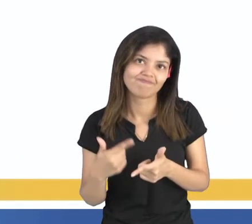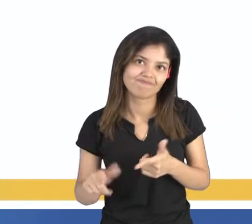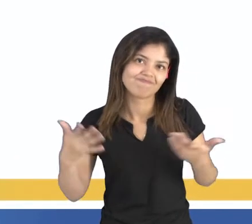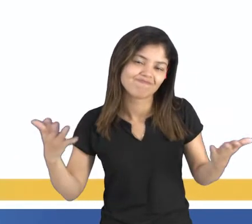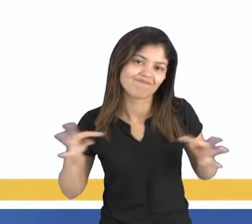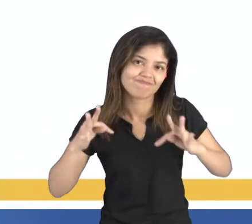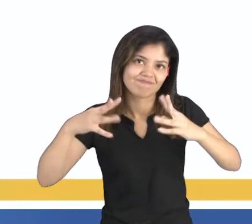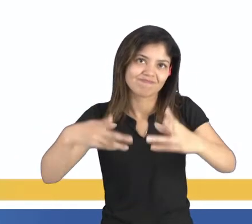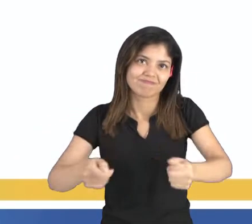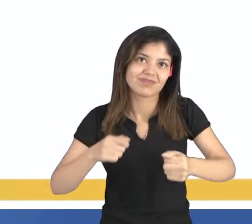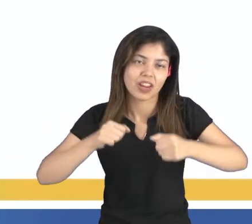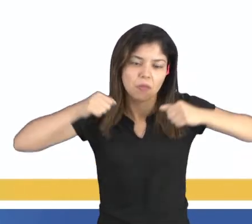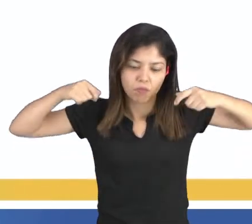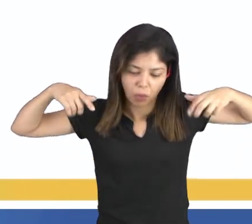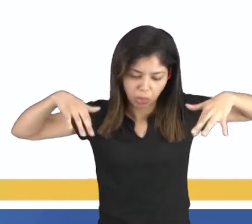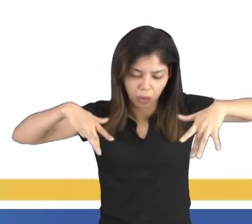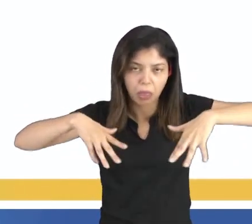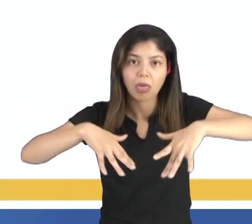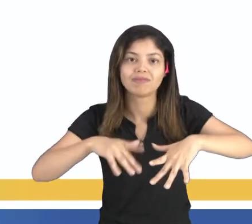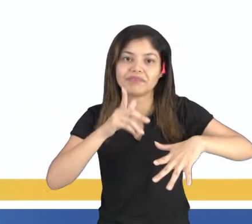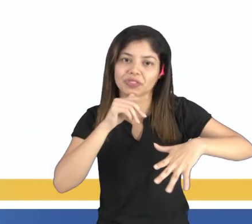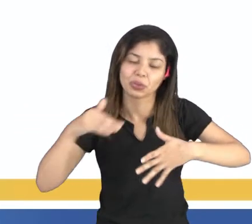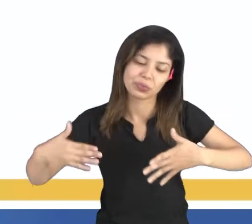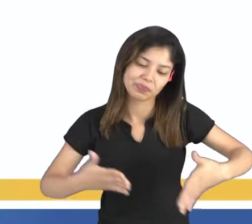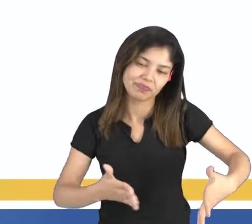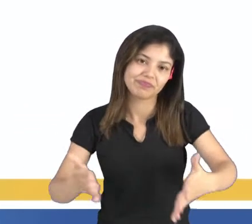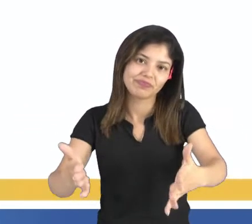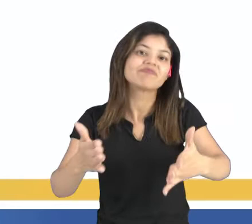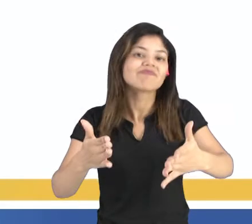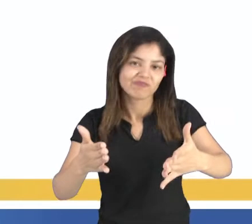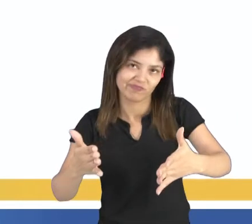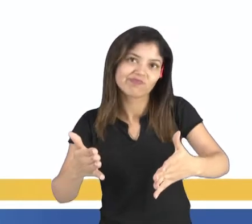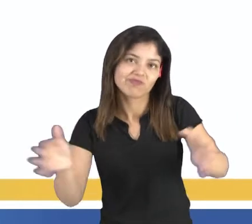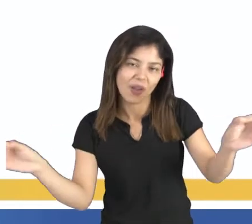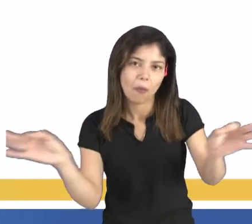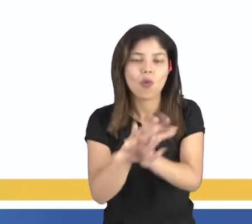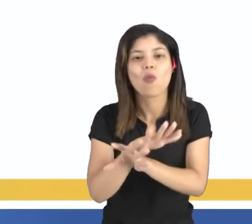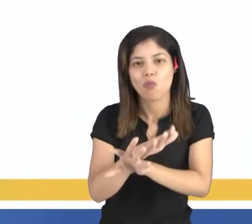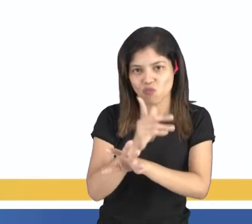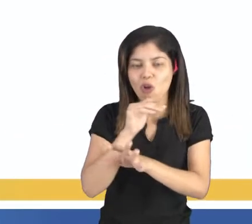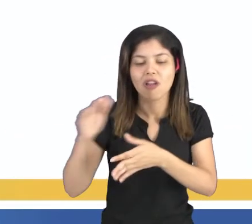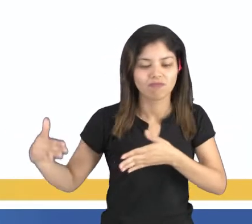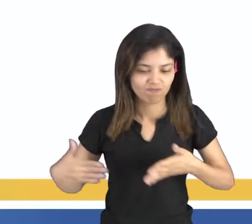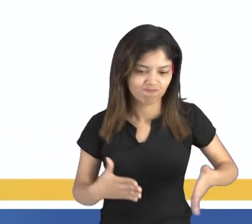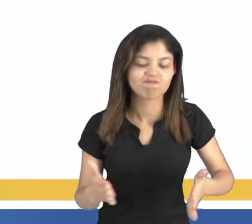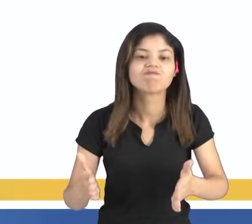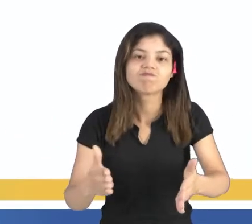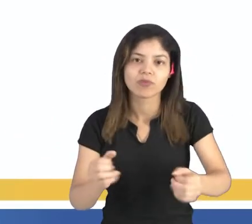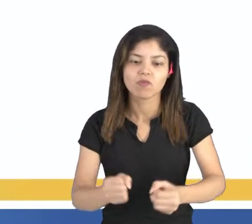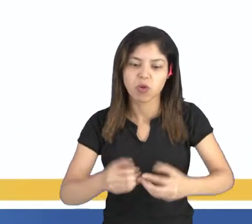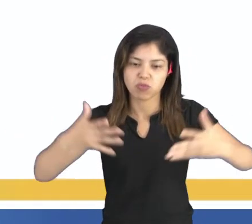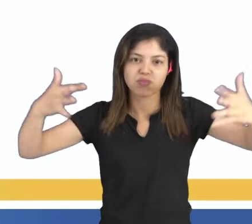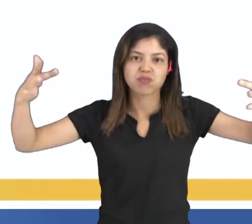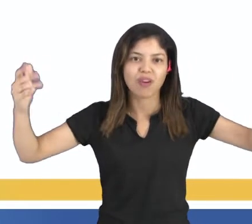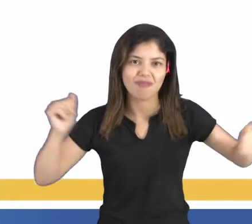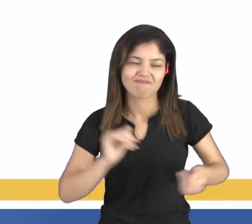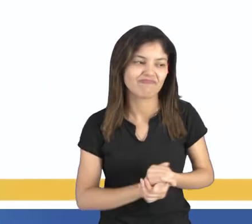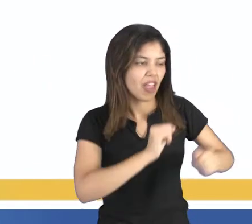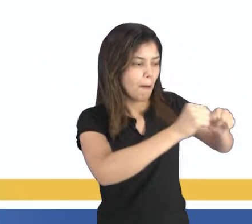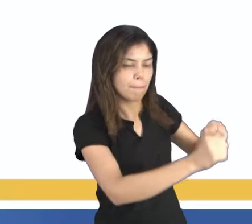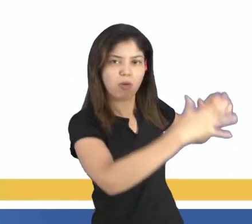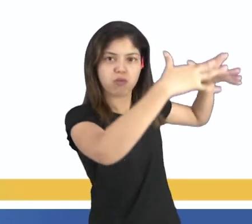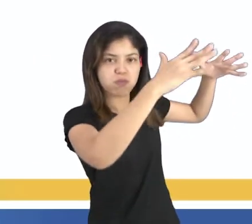função de todos os dejetos, rejeitos da barragem que implodiu, né? Ela estourou